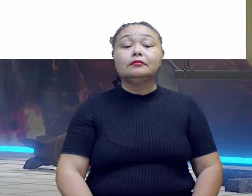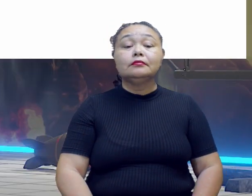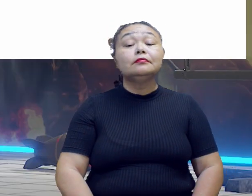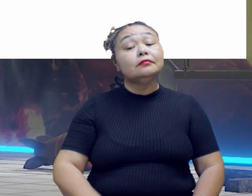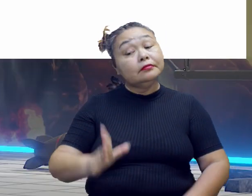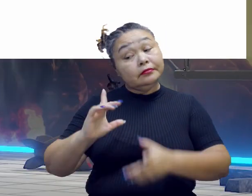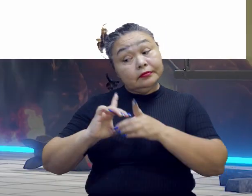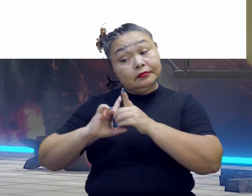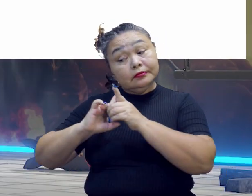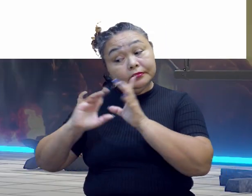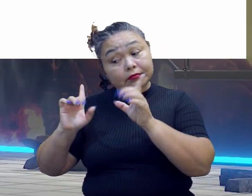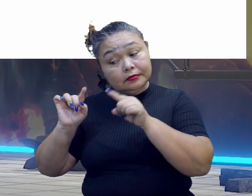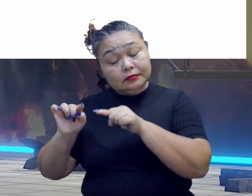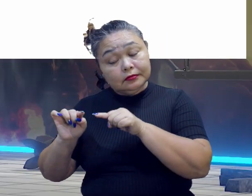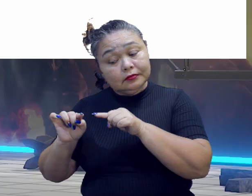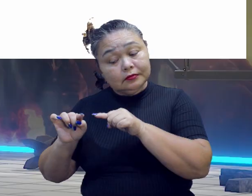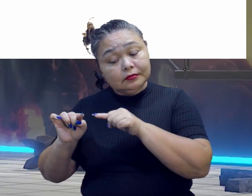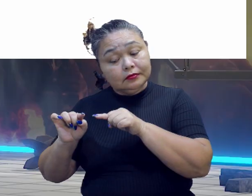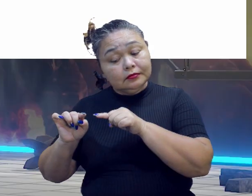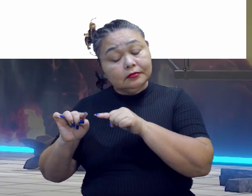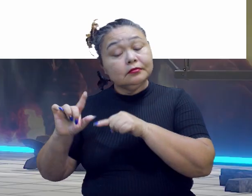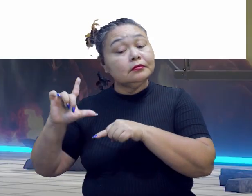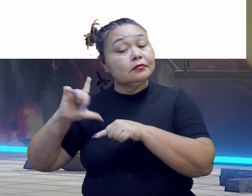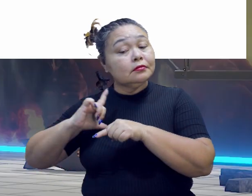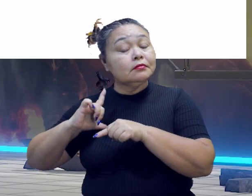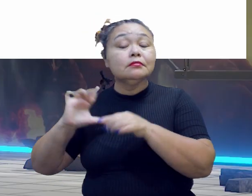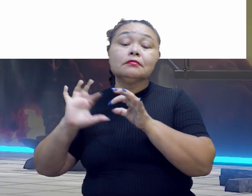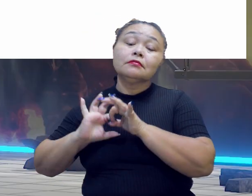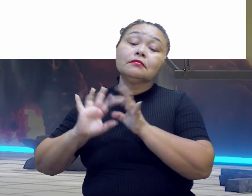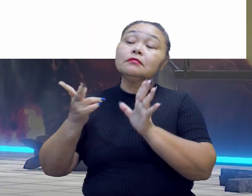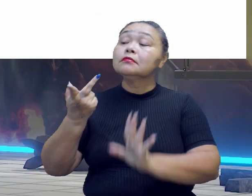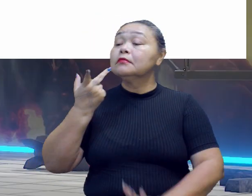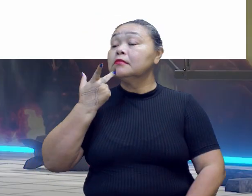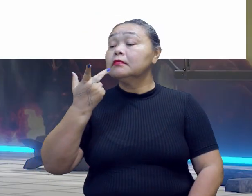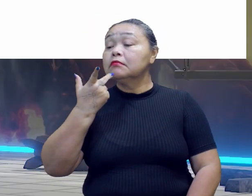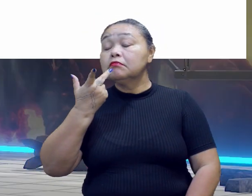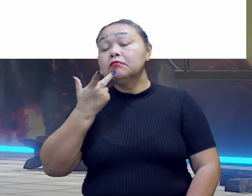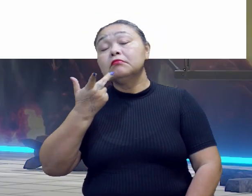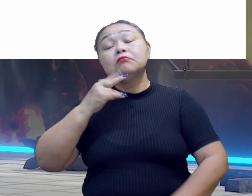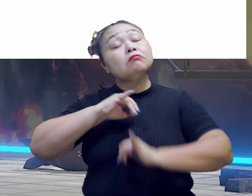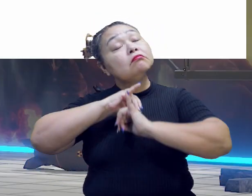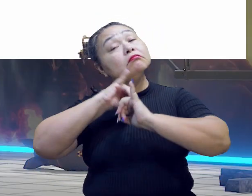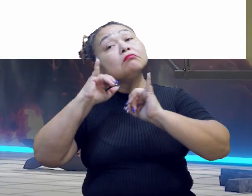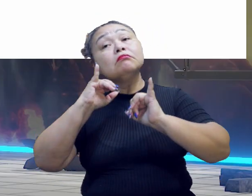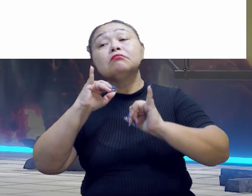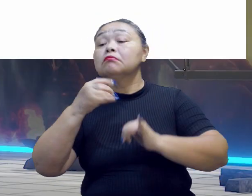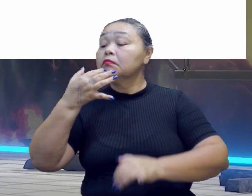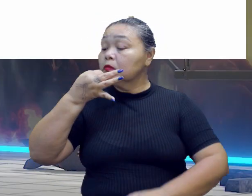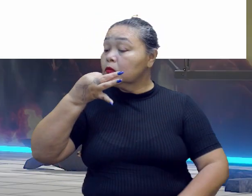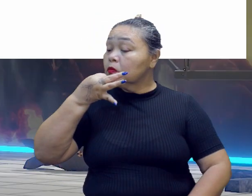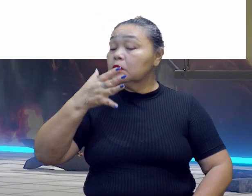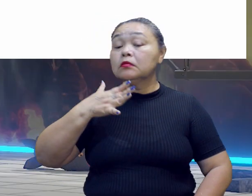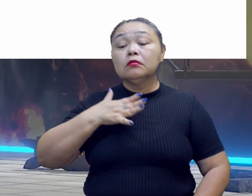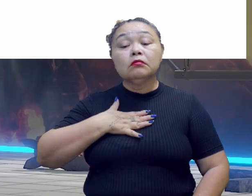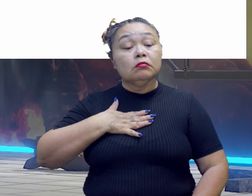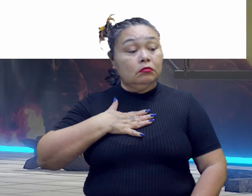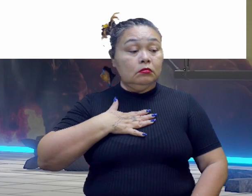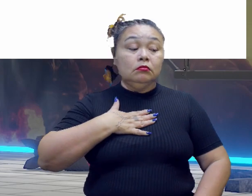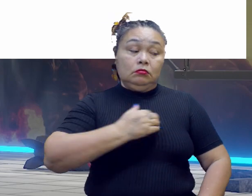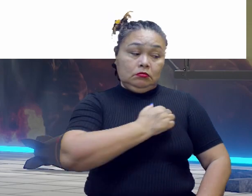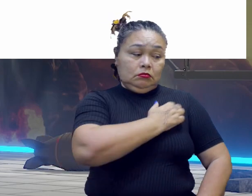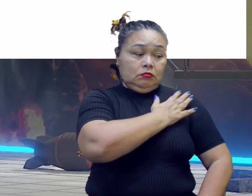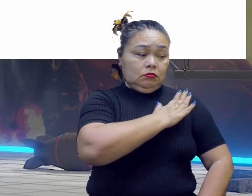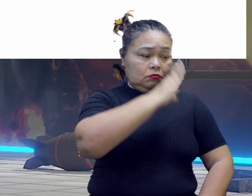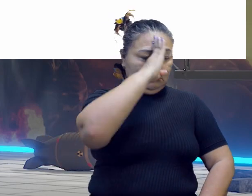Na democracia, você tem liberdade de falar, de se expressar. Na